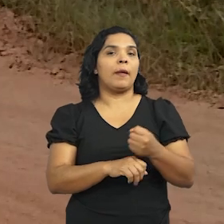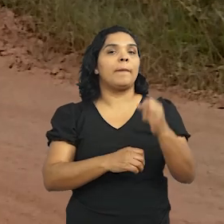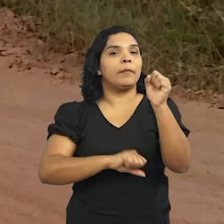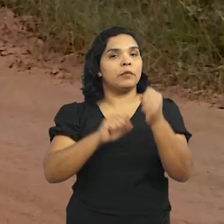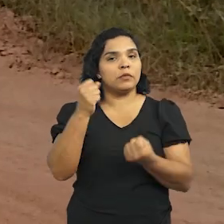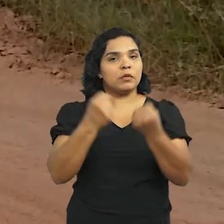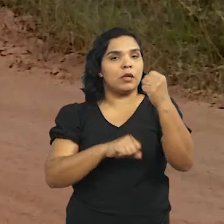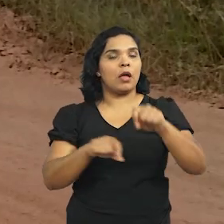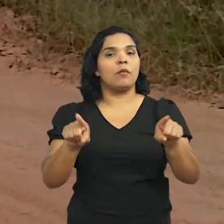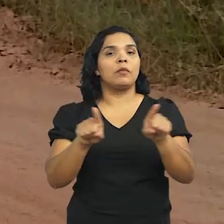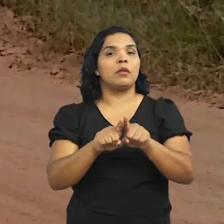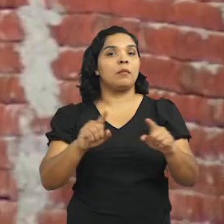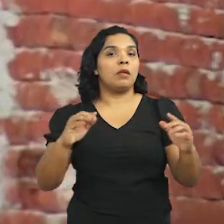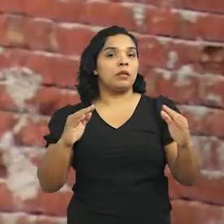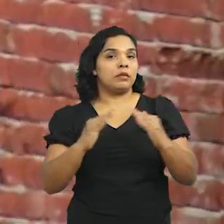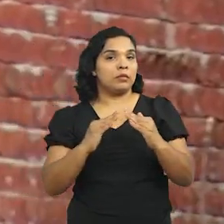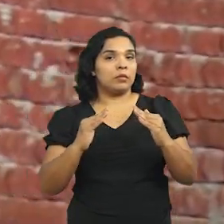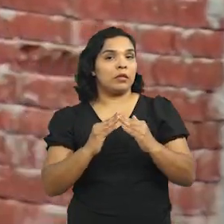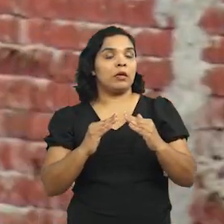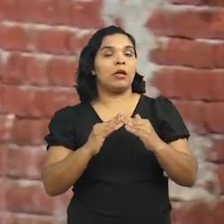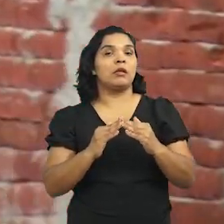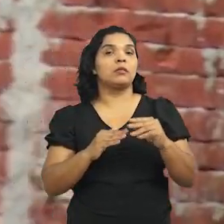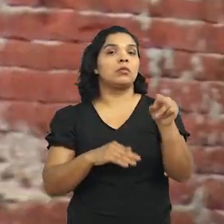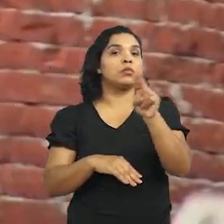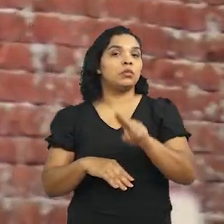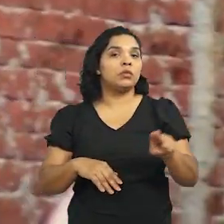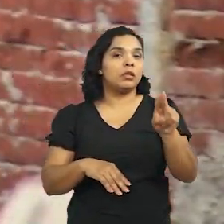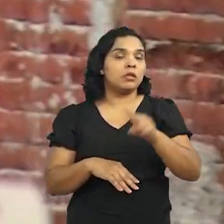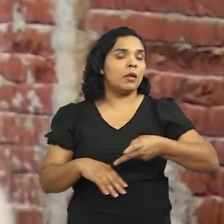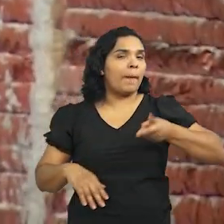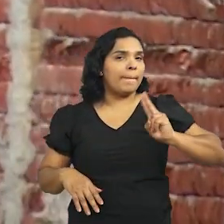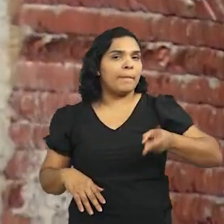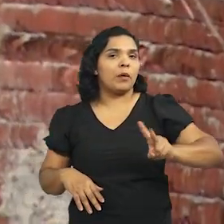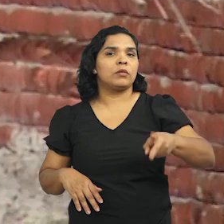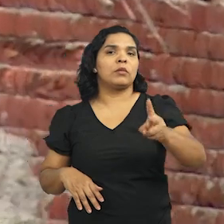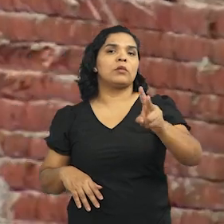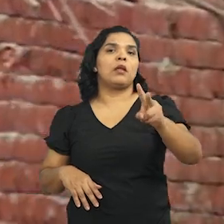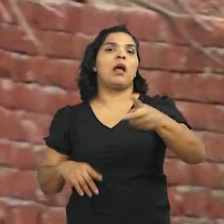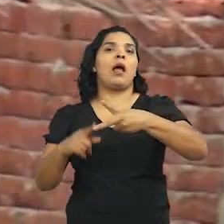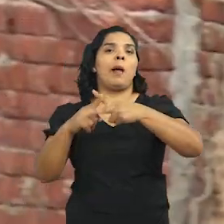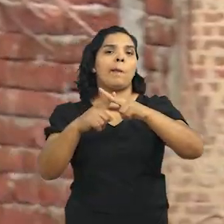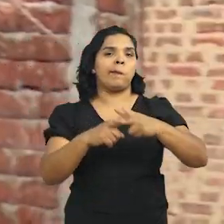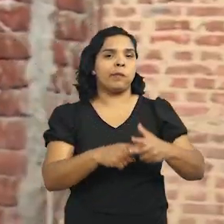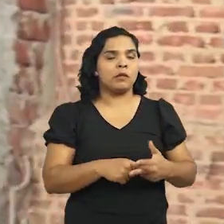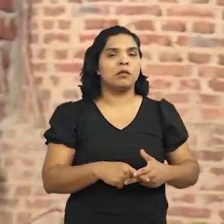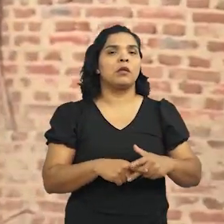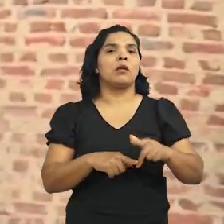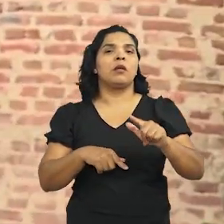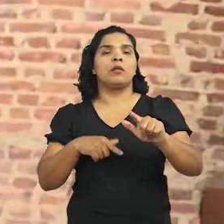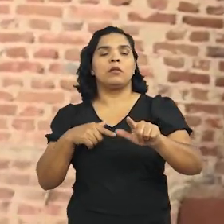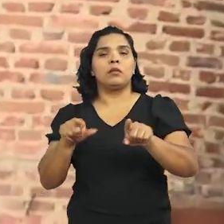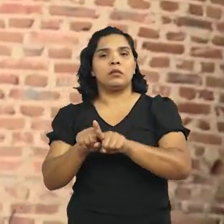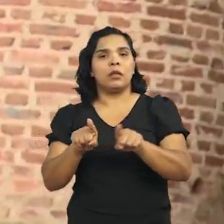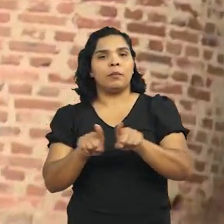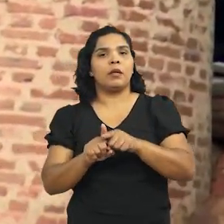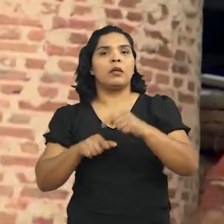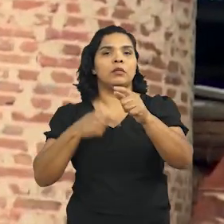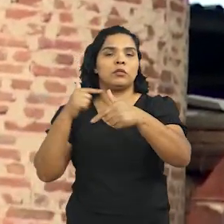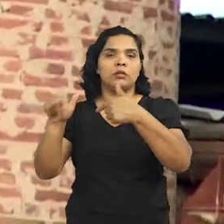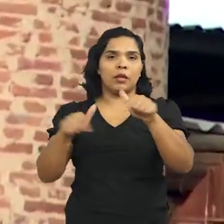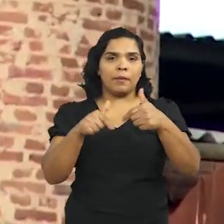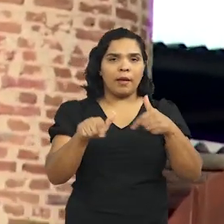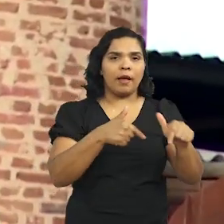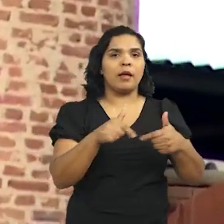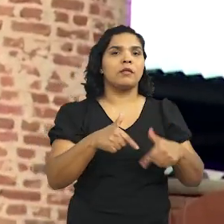comercial, industrial e doméstico caracteriza a dependência desse combustível para continuidade e manutenção de muitos